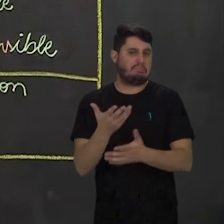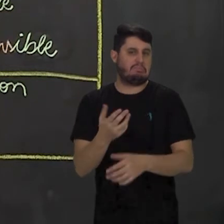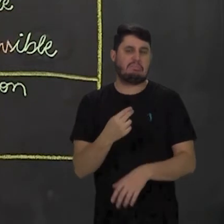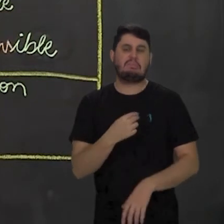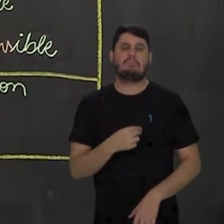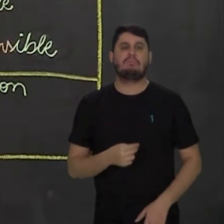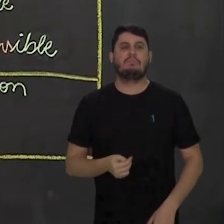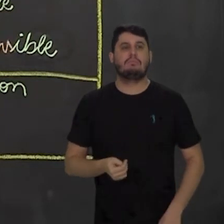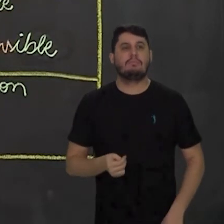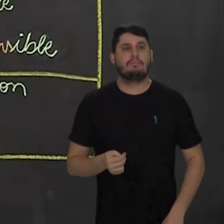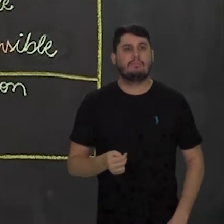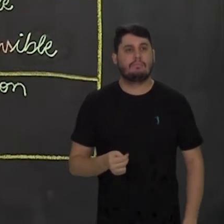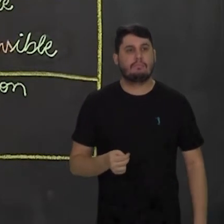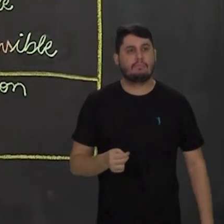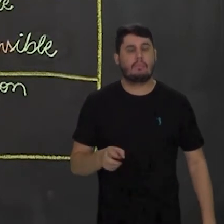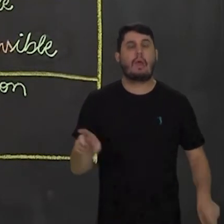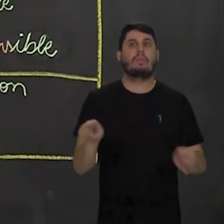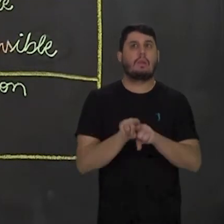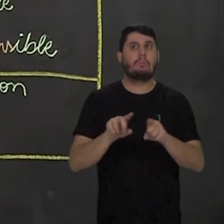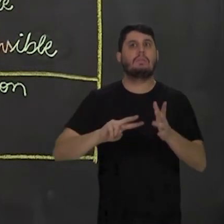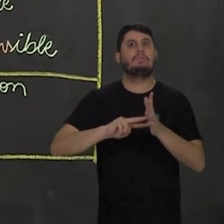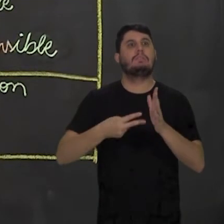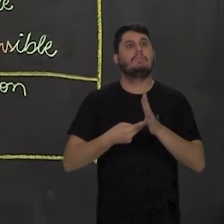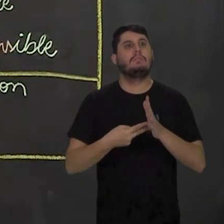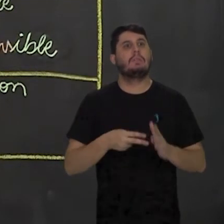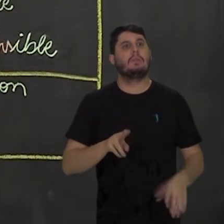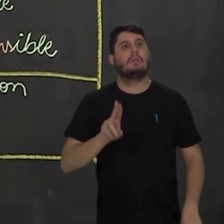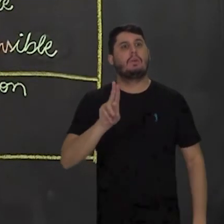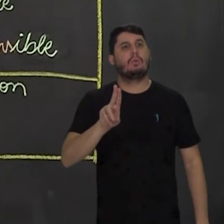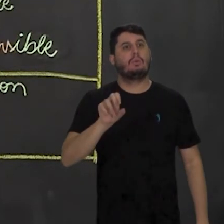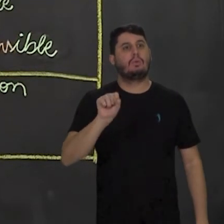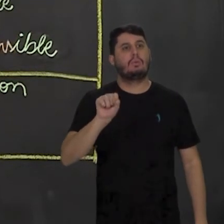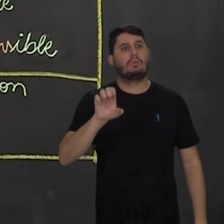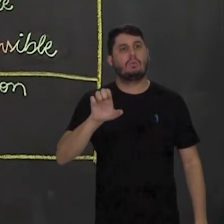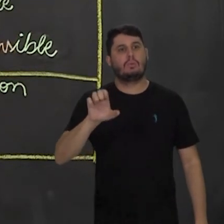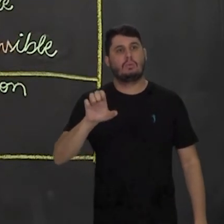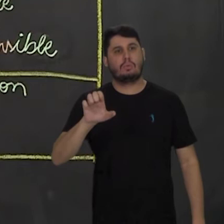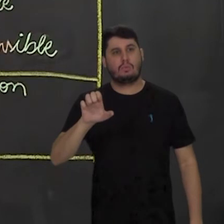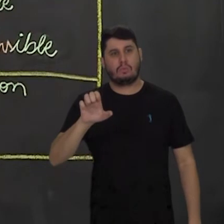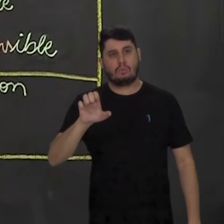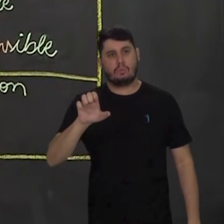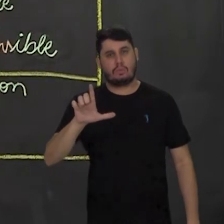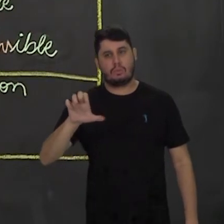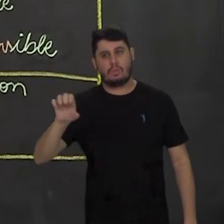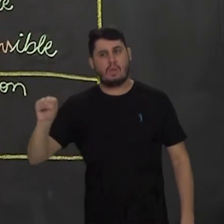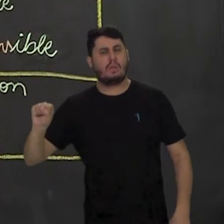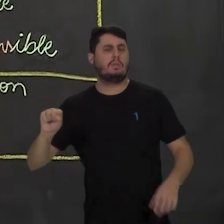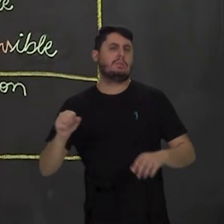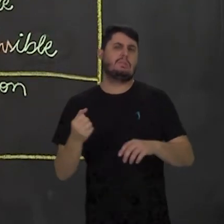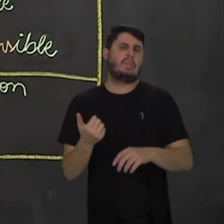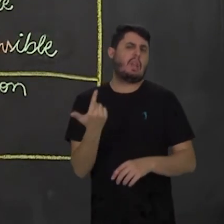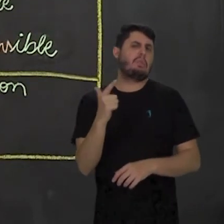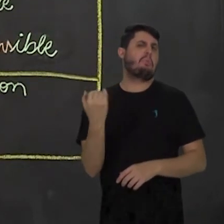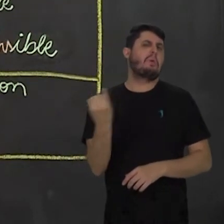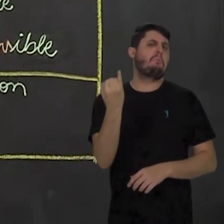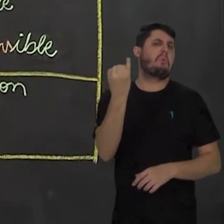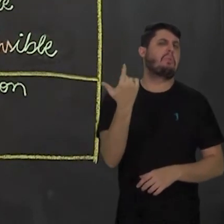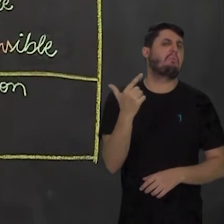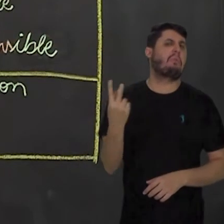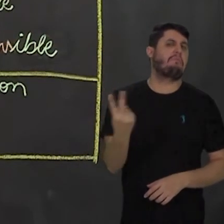melhor. Useless, o significado de useless, é algo que não tem muita importância. Não se usa